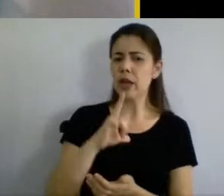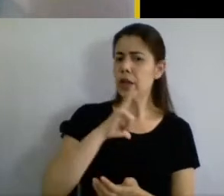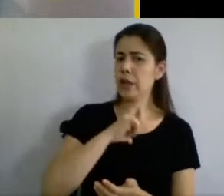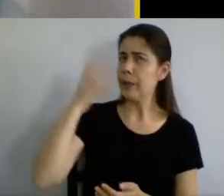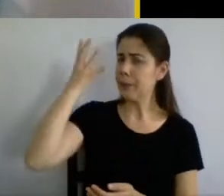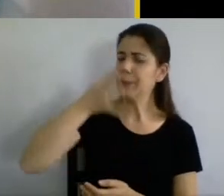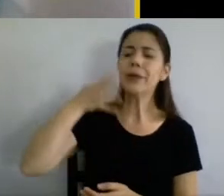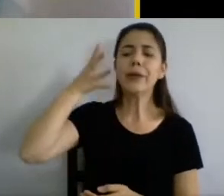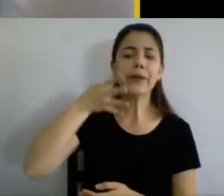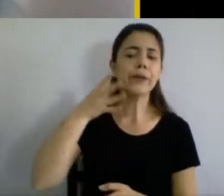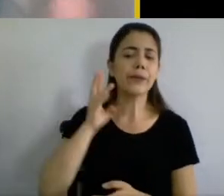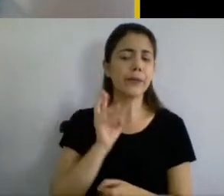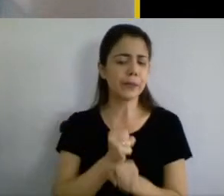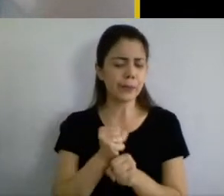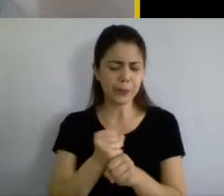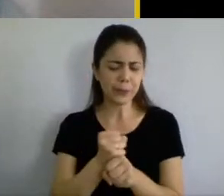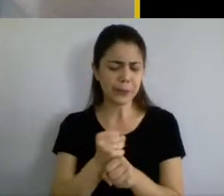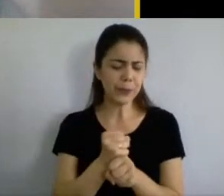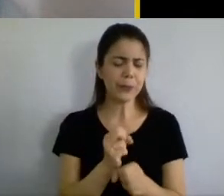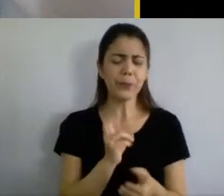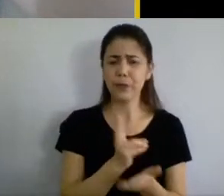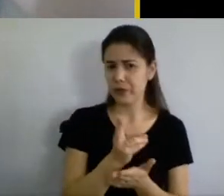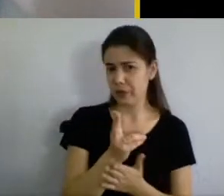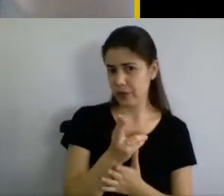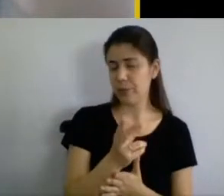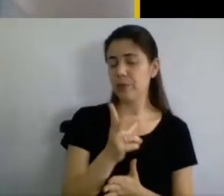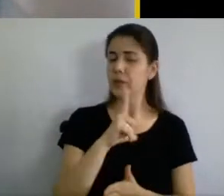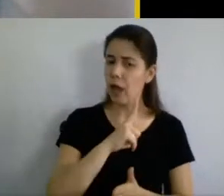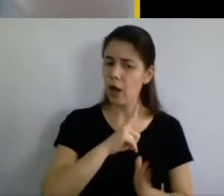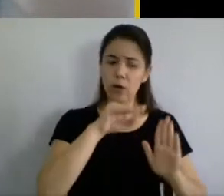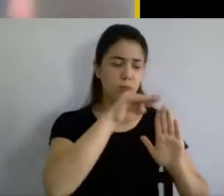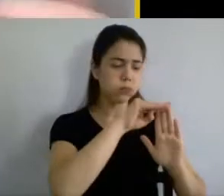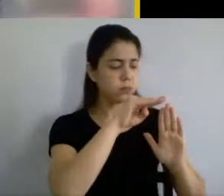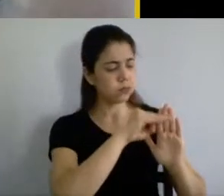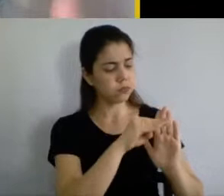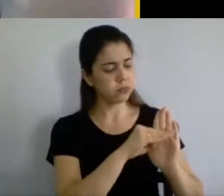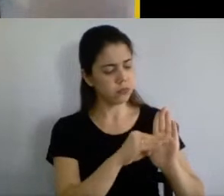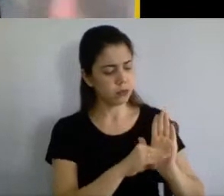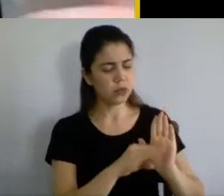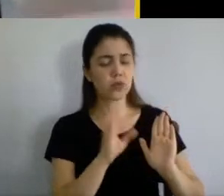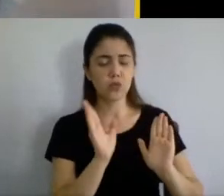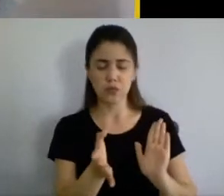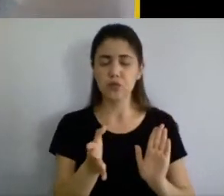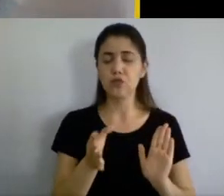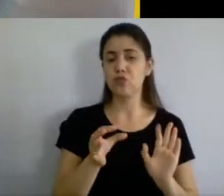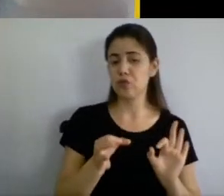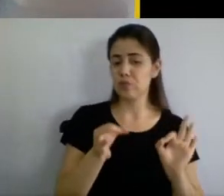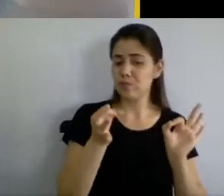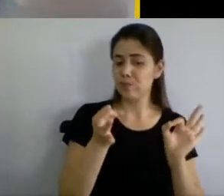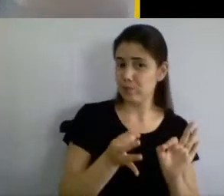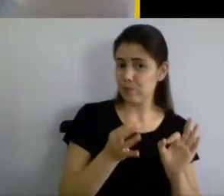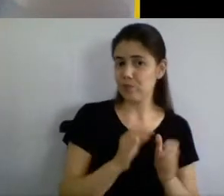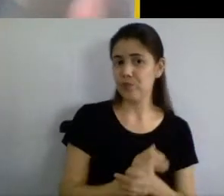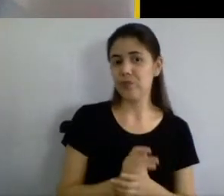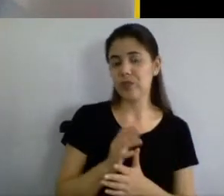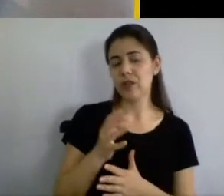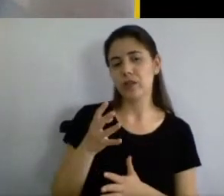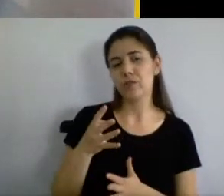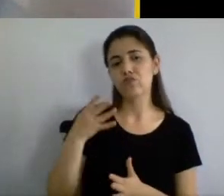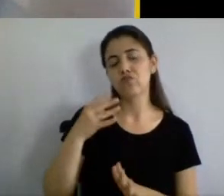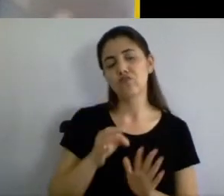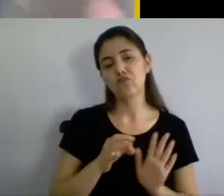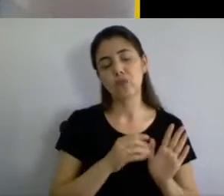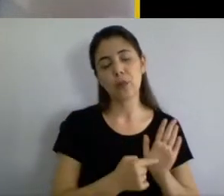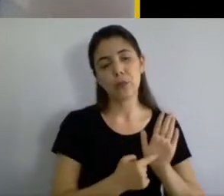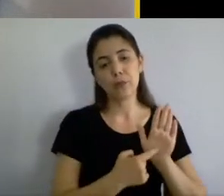todas as semanas, a gente tem uma programação já definida, ao longo de qual a gente vai transmitir diversos